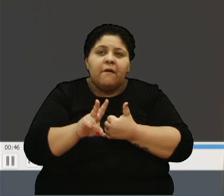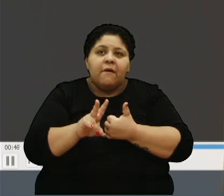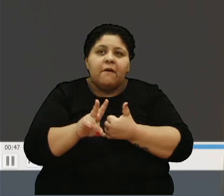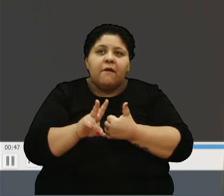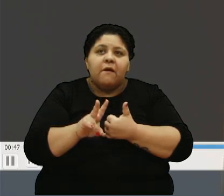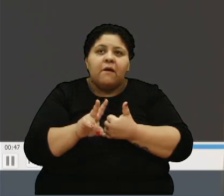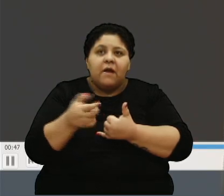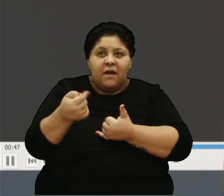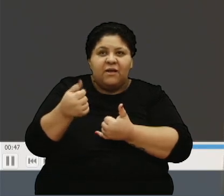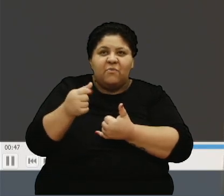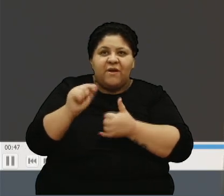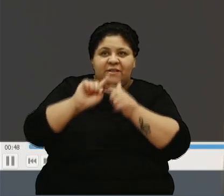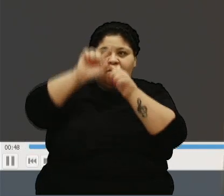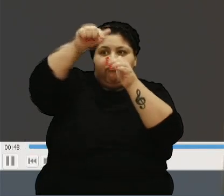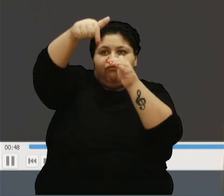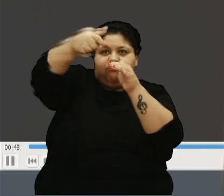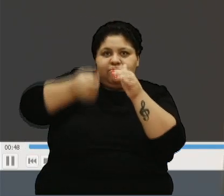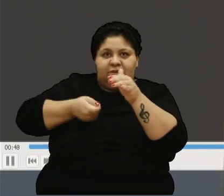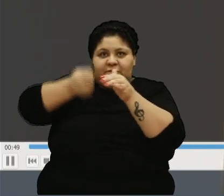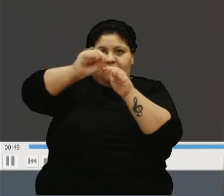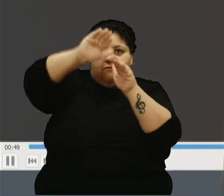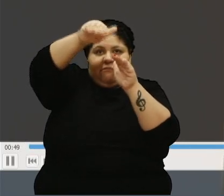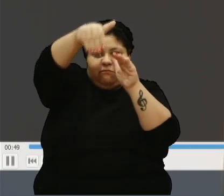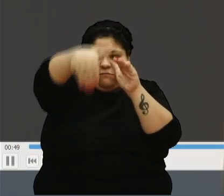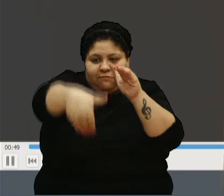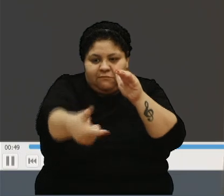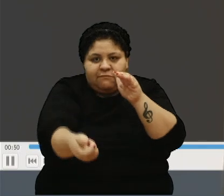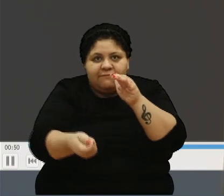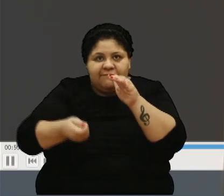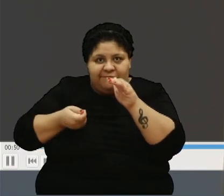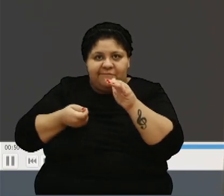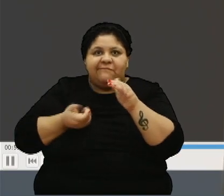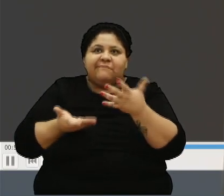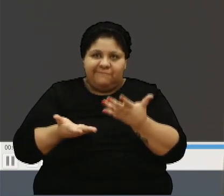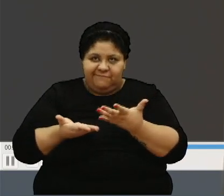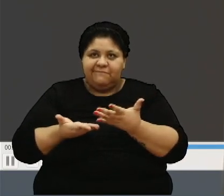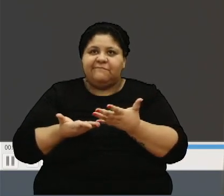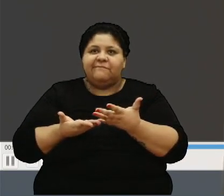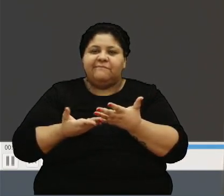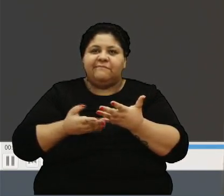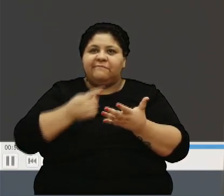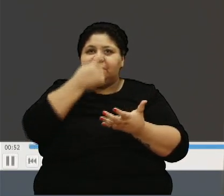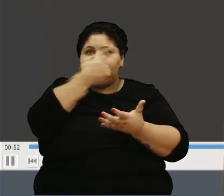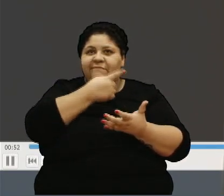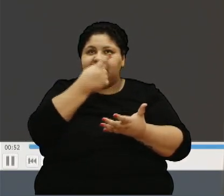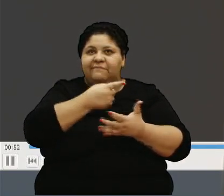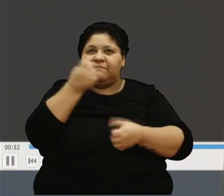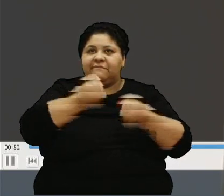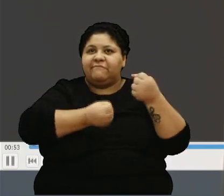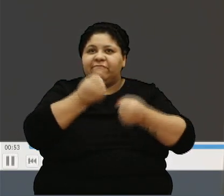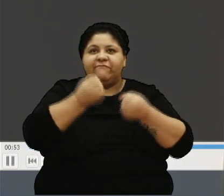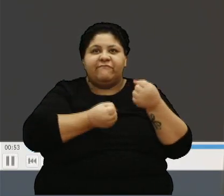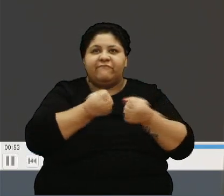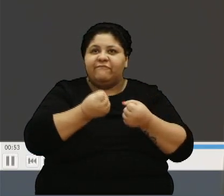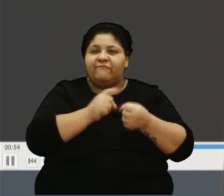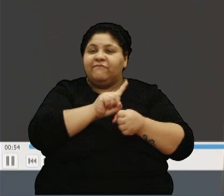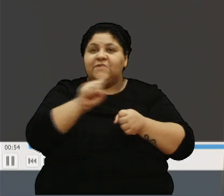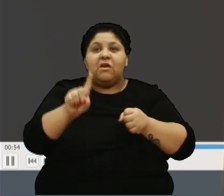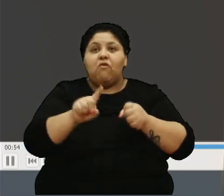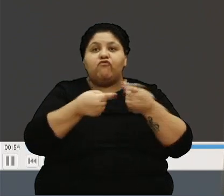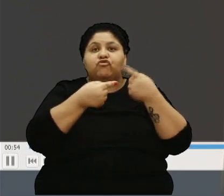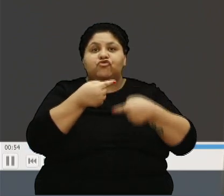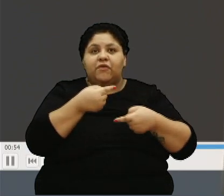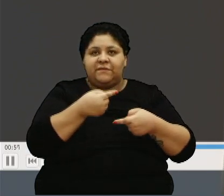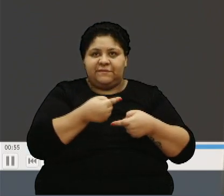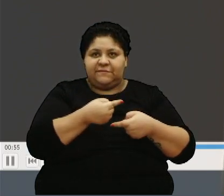sabe o que acontece? Bom dia, pessoal, tudo certo? Vim botar o paquímetro no meu carro e tá fora de operação.